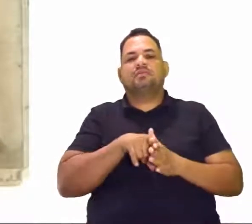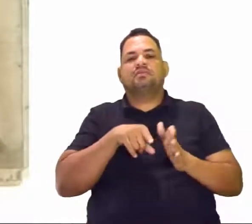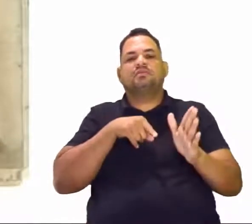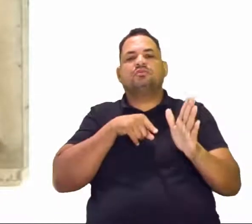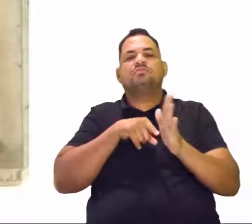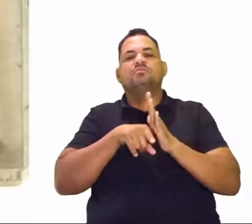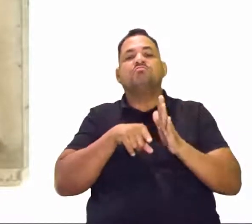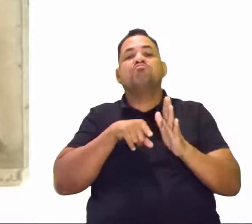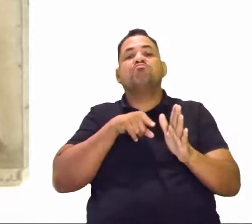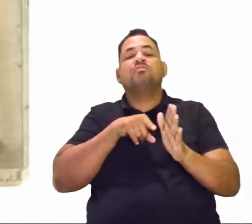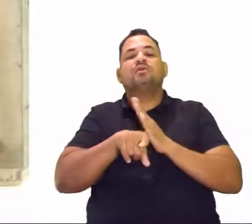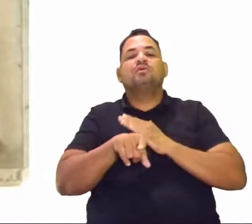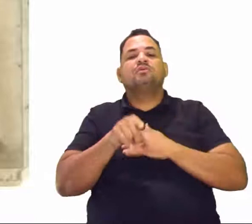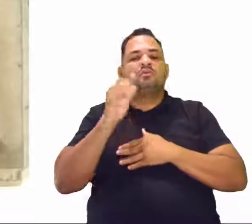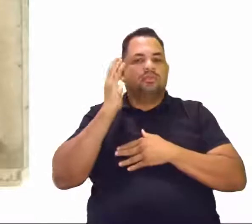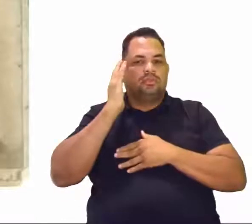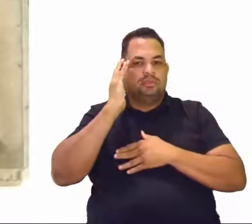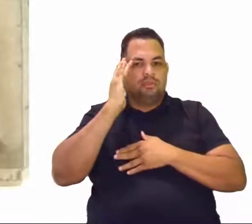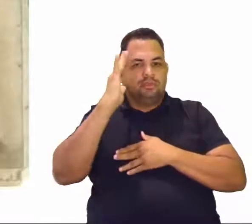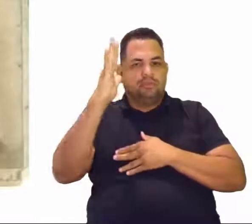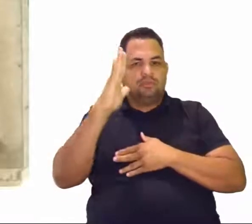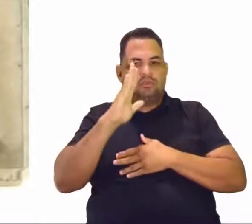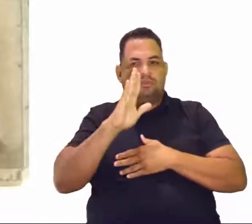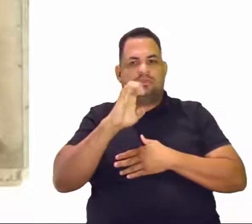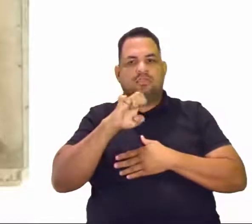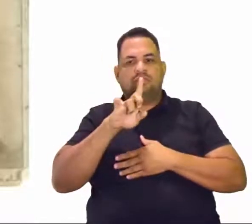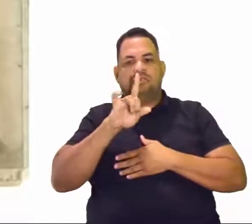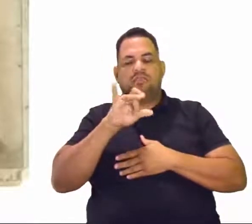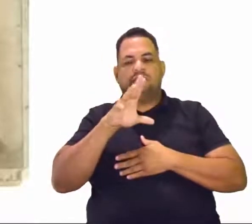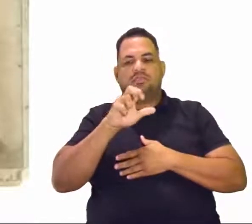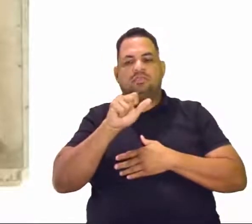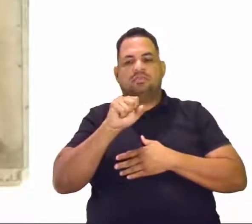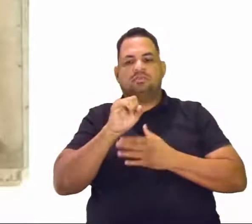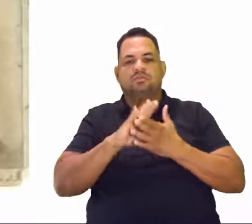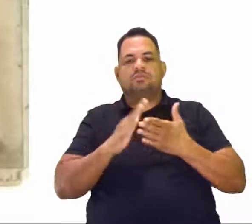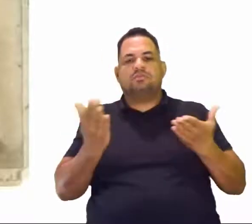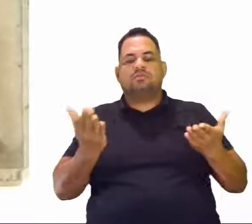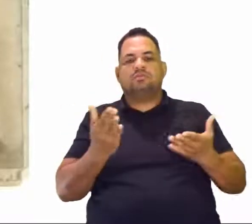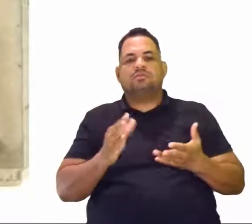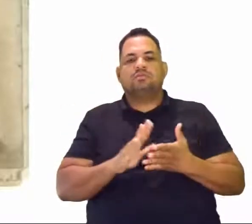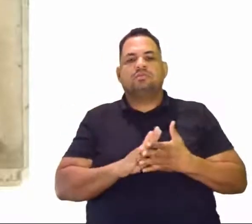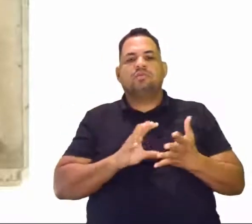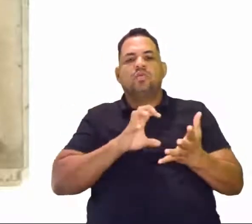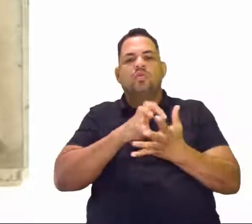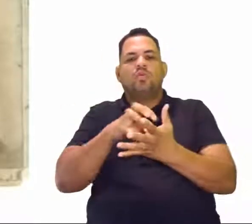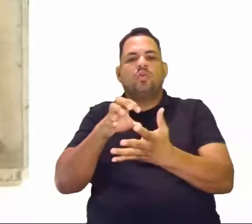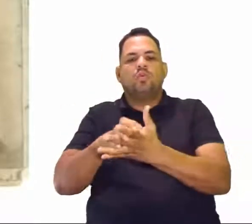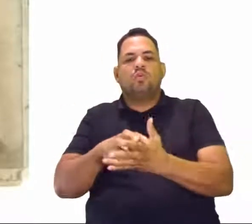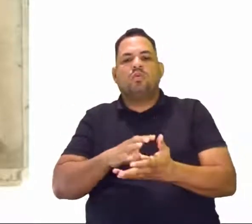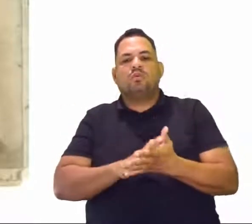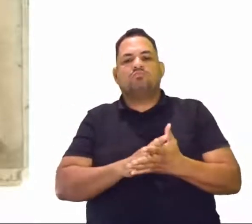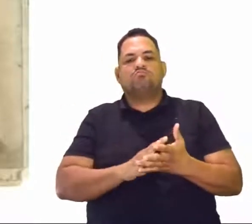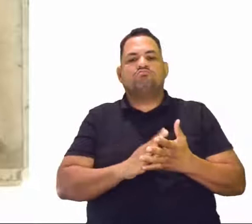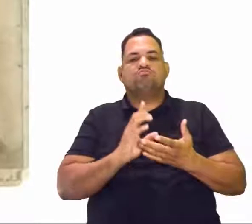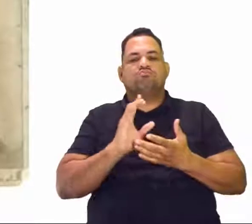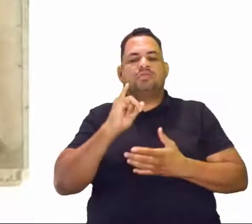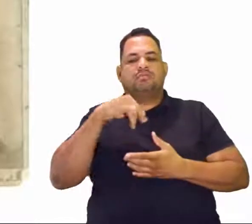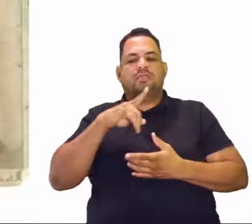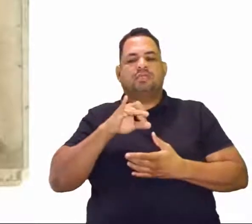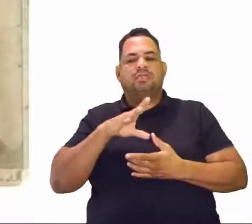são teorias eugênicas que que tem a ver teorias eugênicas com tudo isso que eu falei com colonialismo e